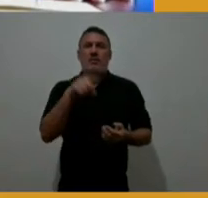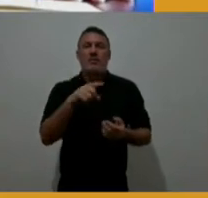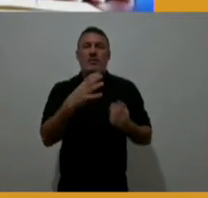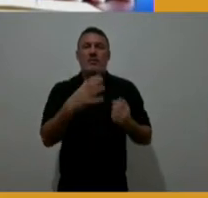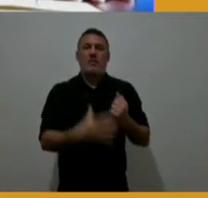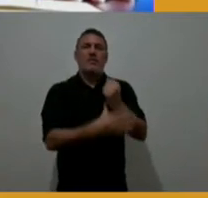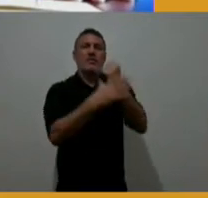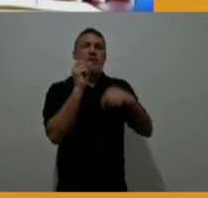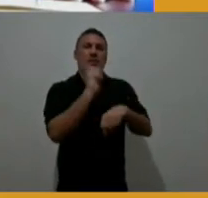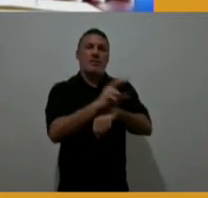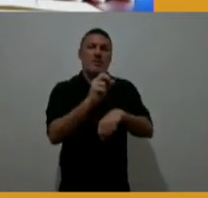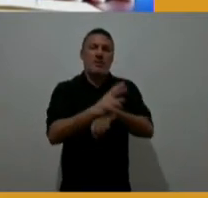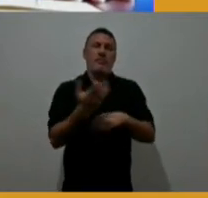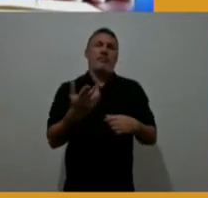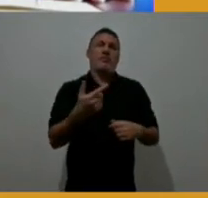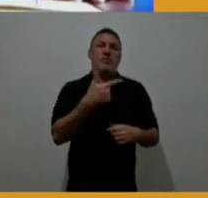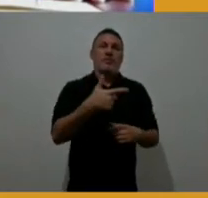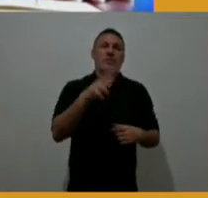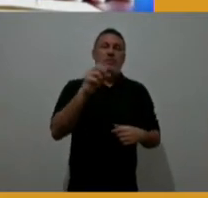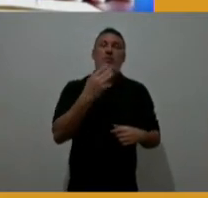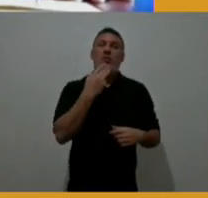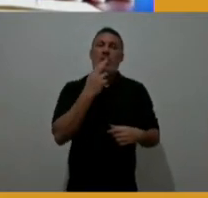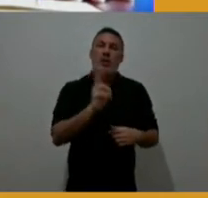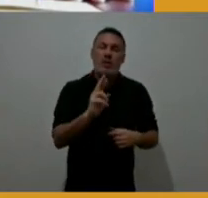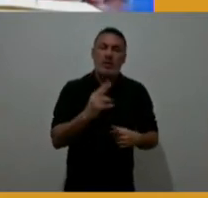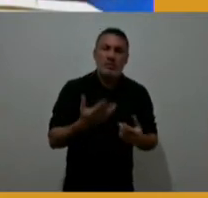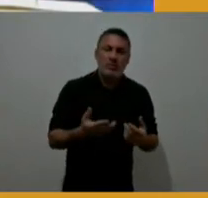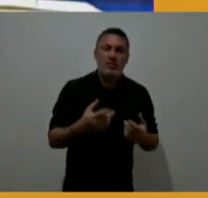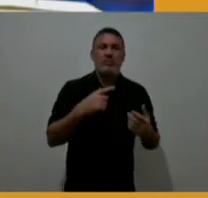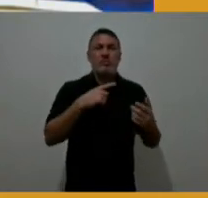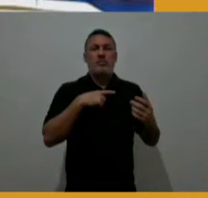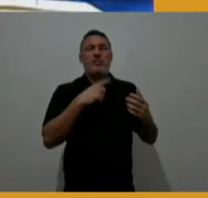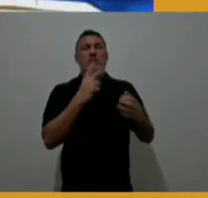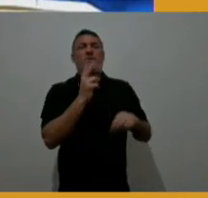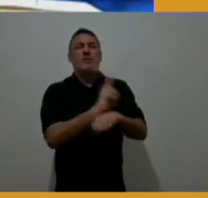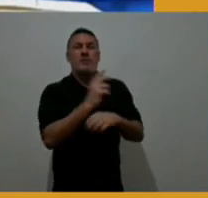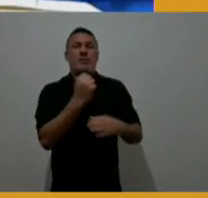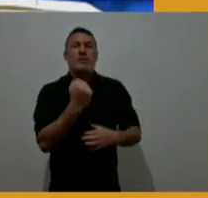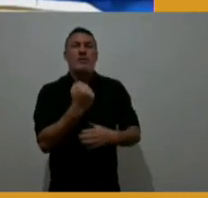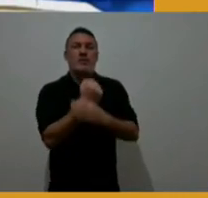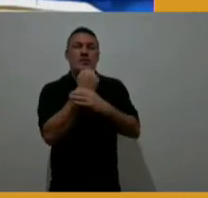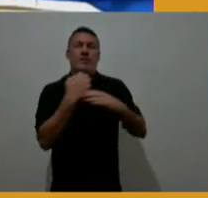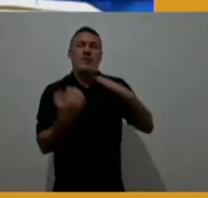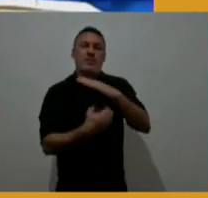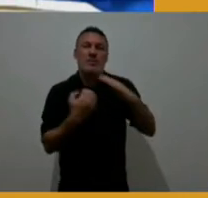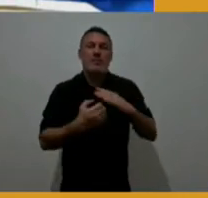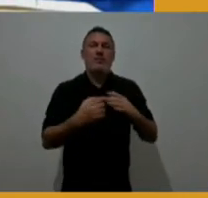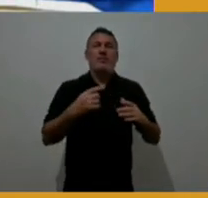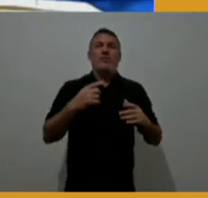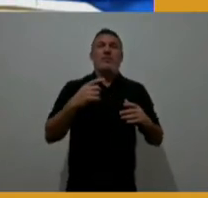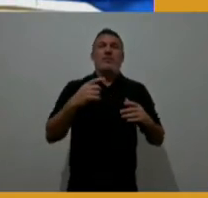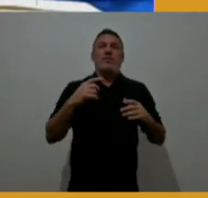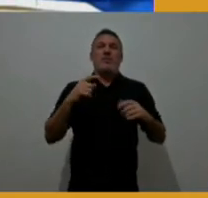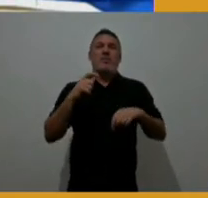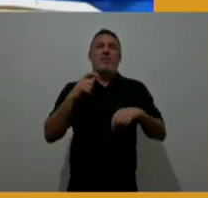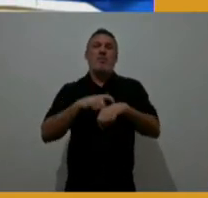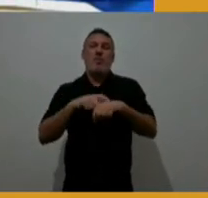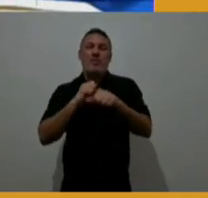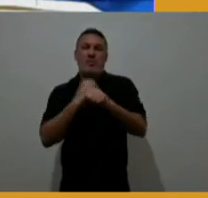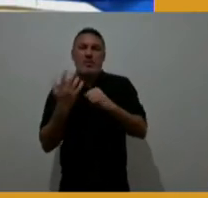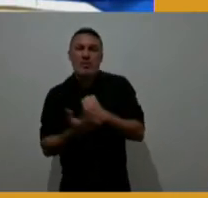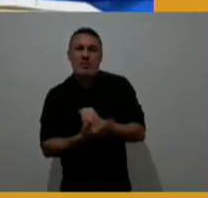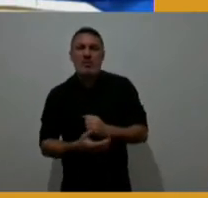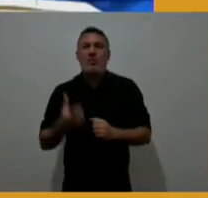um fundo de 250 milhões de reais para poder proteger as empresas nesse período da pandemia. Podia citar o fundo de aval, podia